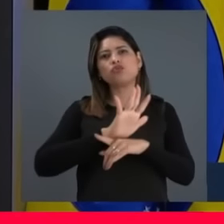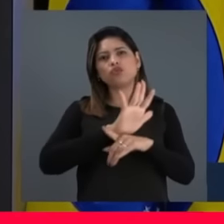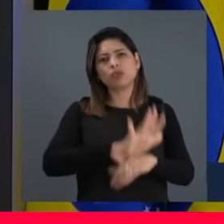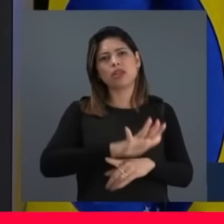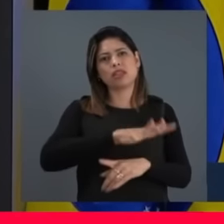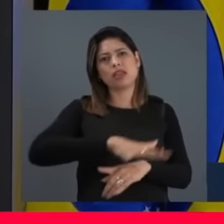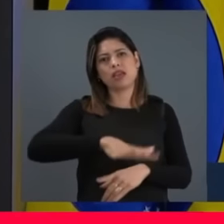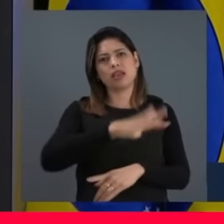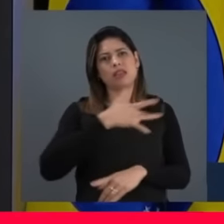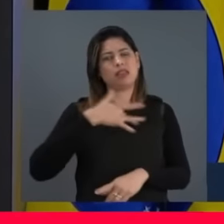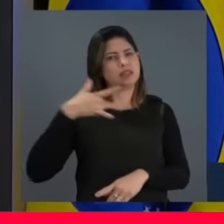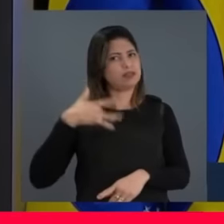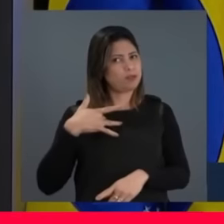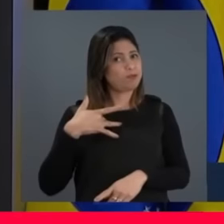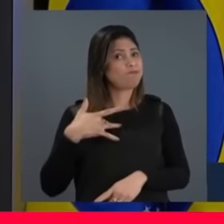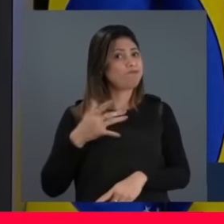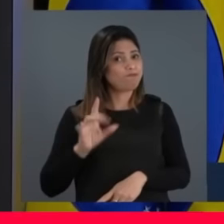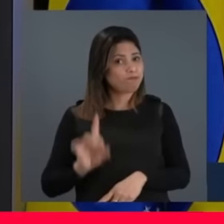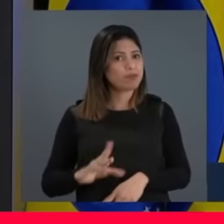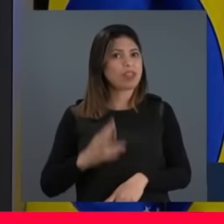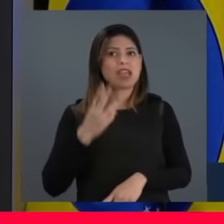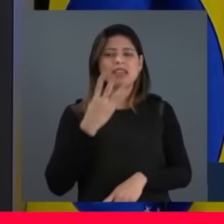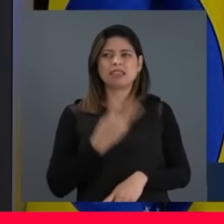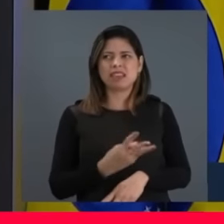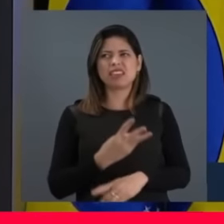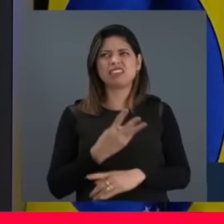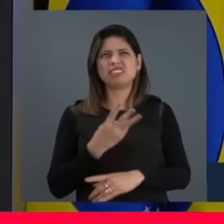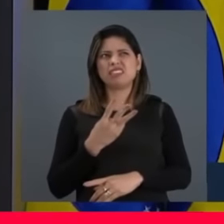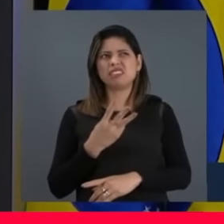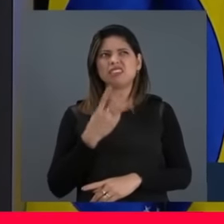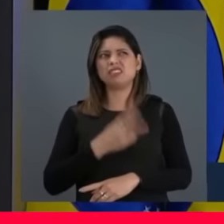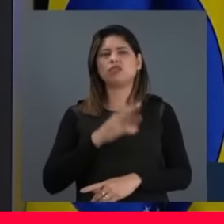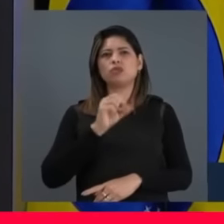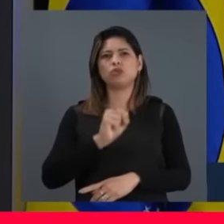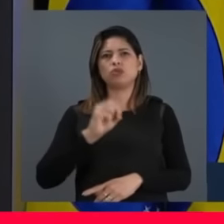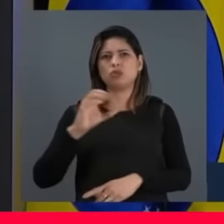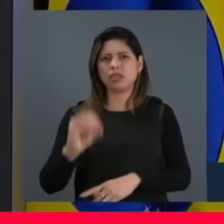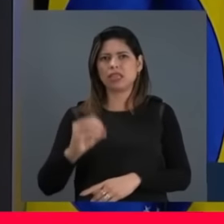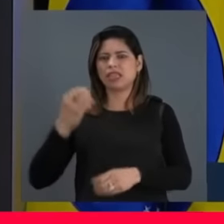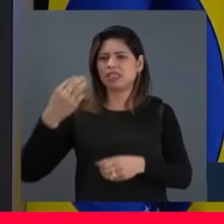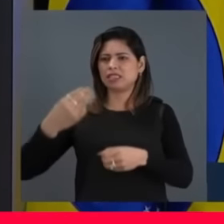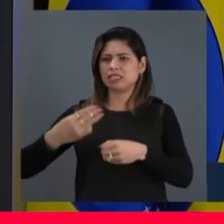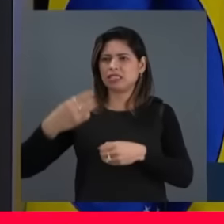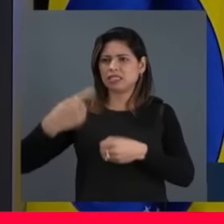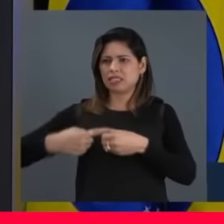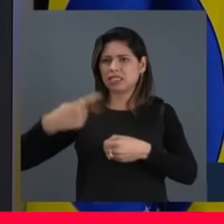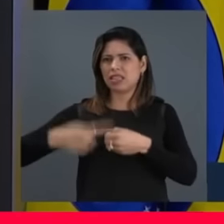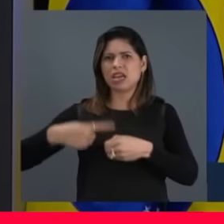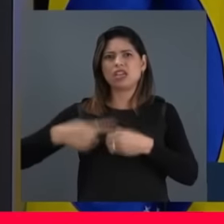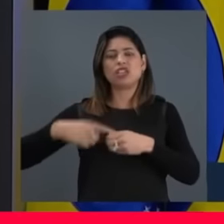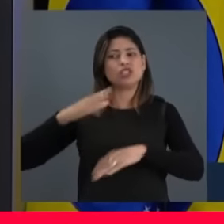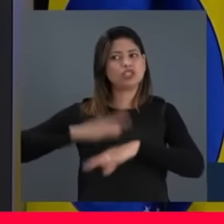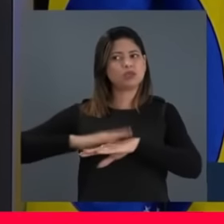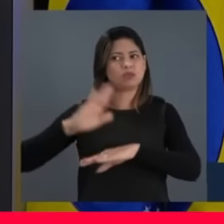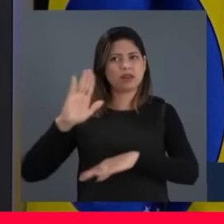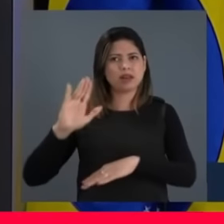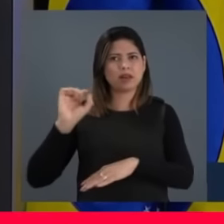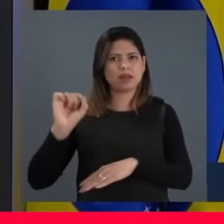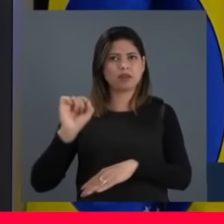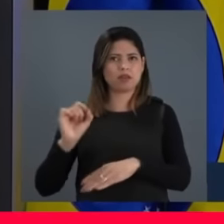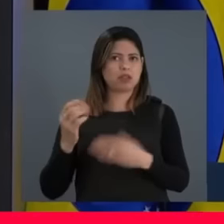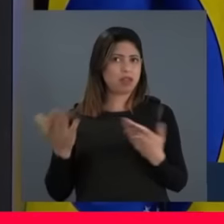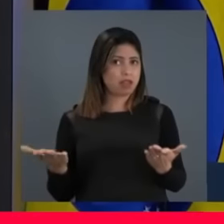Saúde 300 mais de 380 cidades senhor presidente